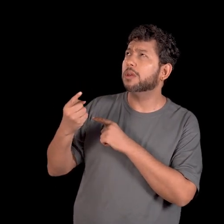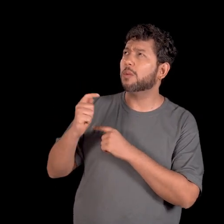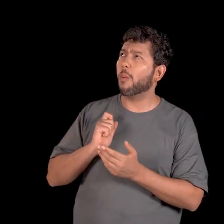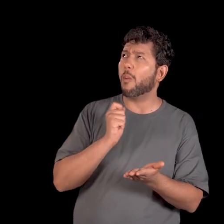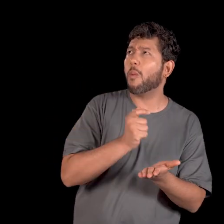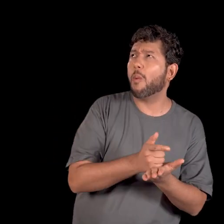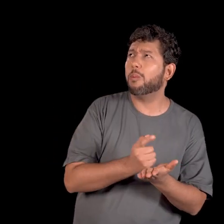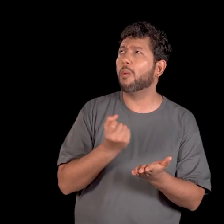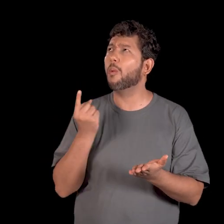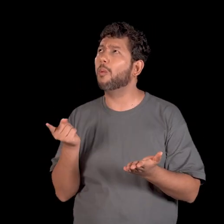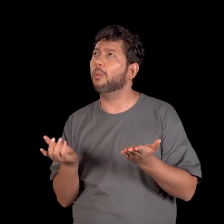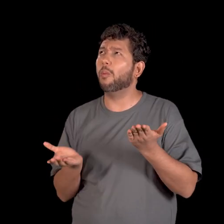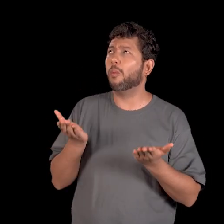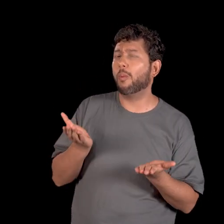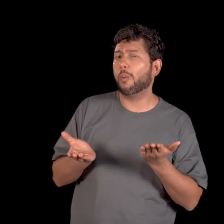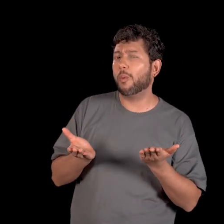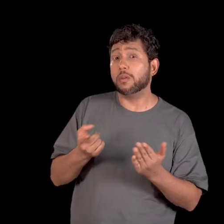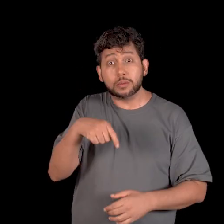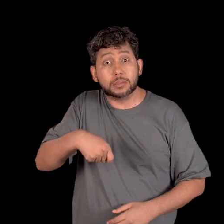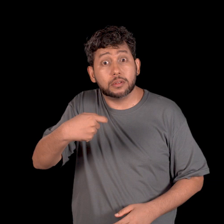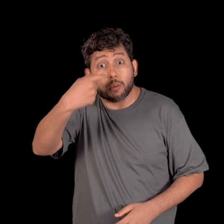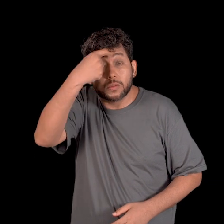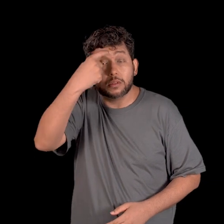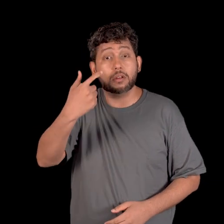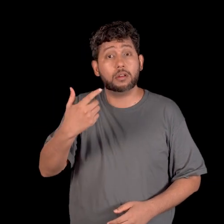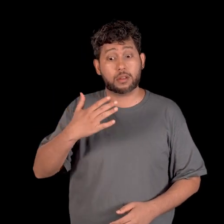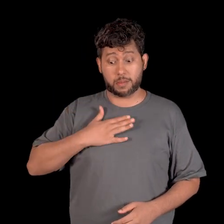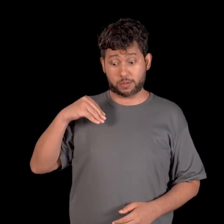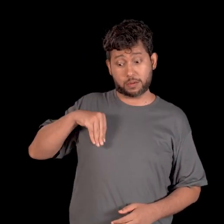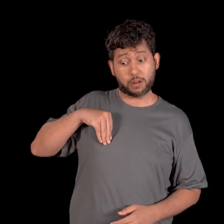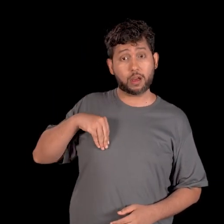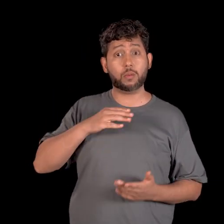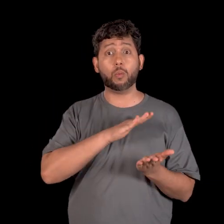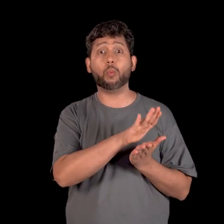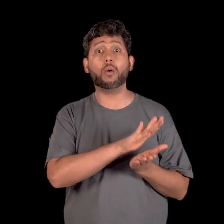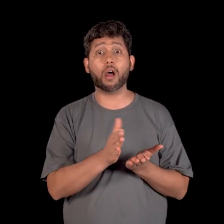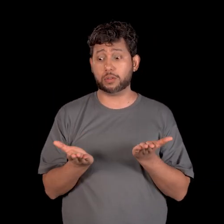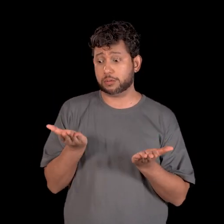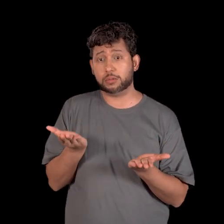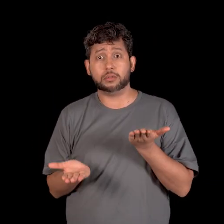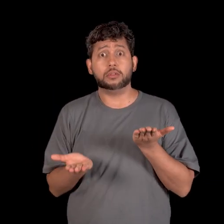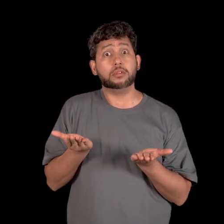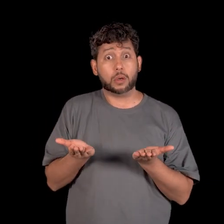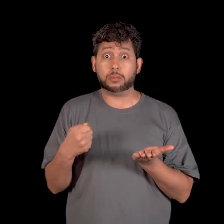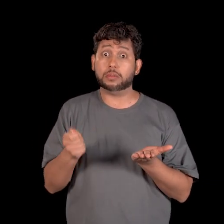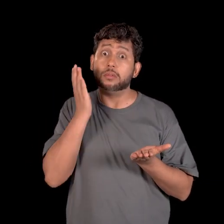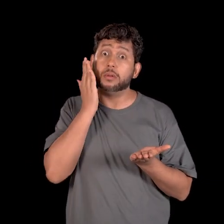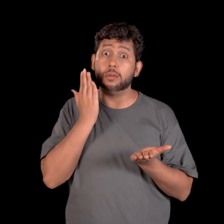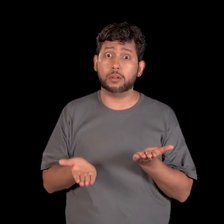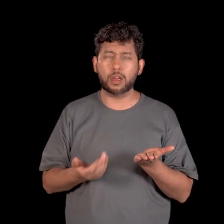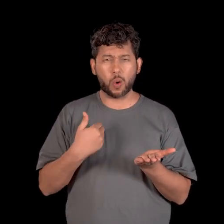prazo. Em primeiro lugar, você precisa ter consciência sobre qual é sua renda, e qual é o nível dos seus